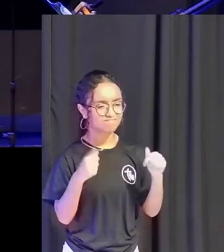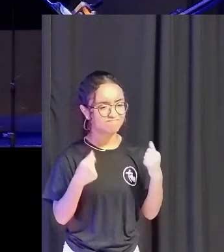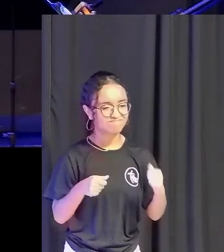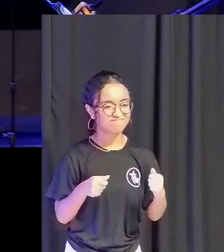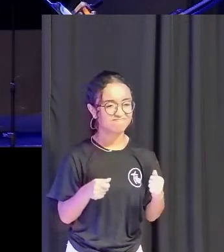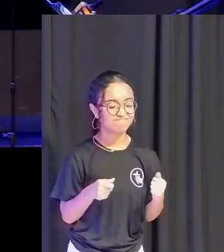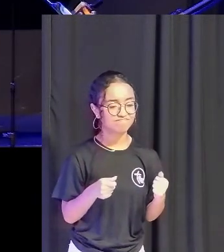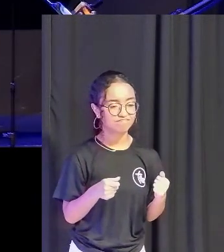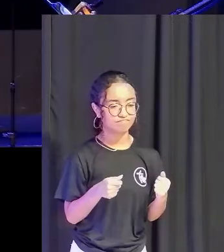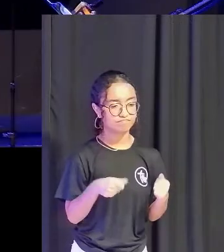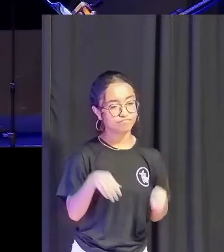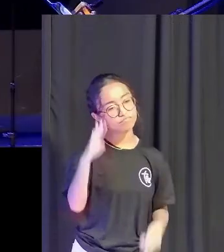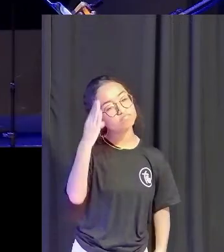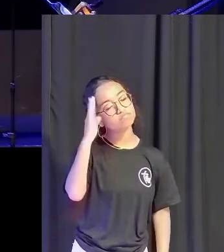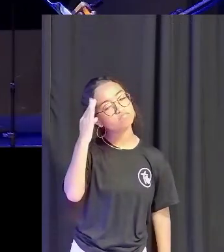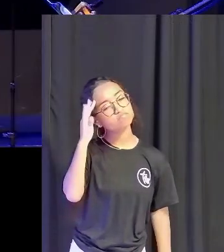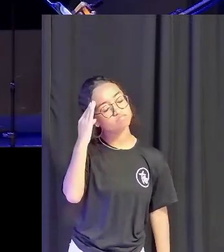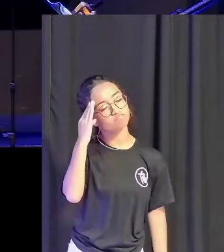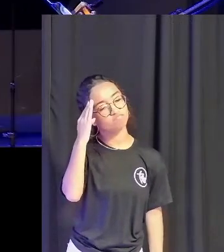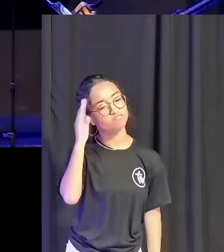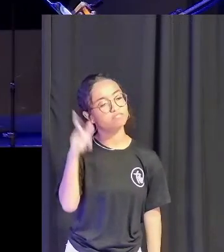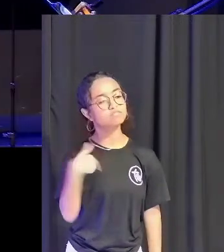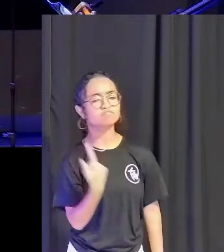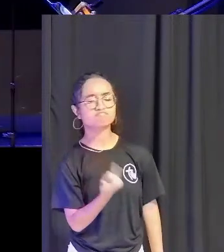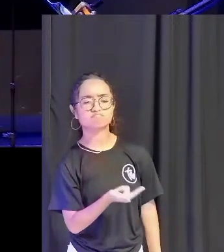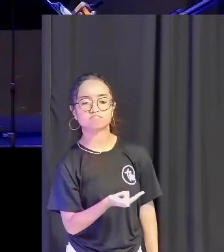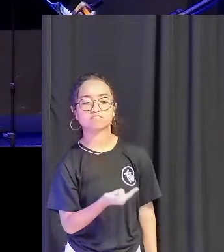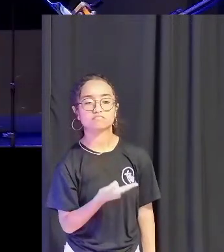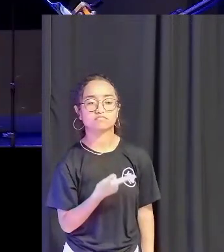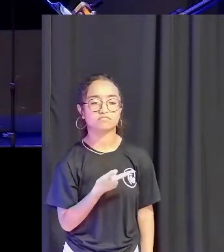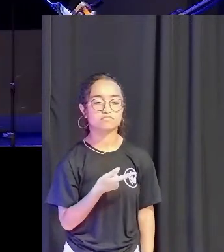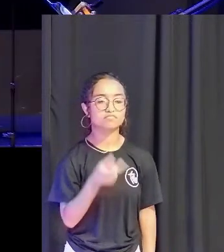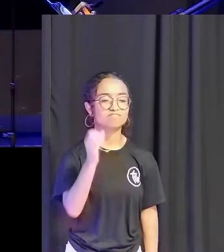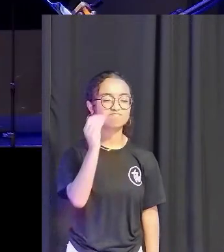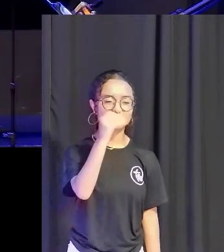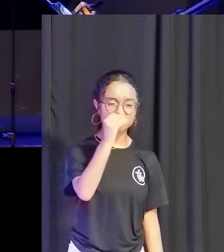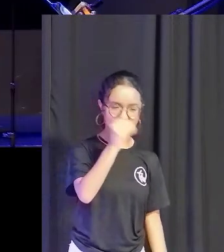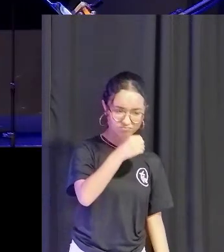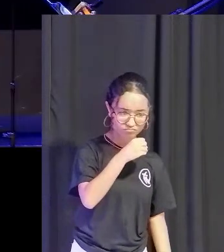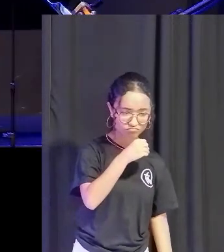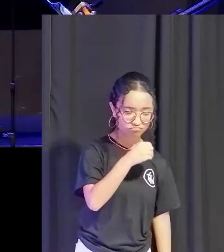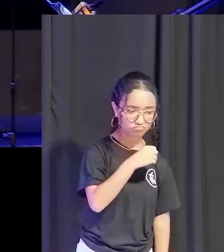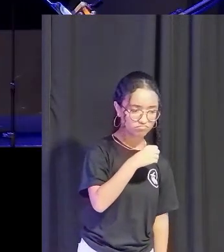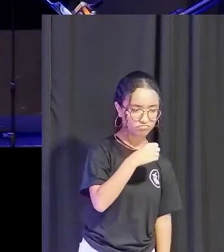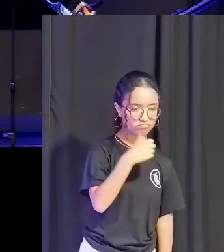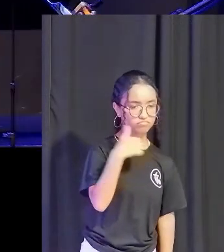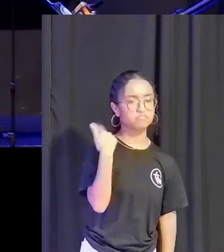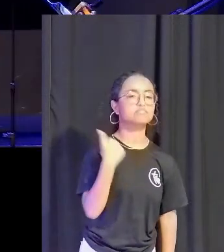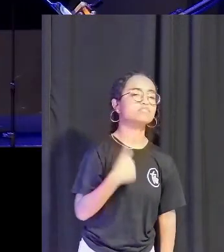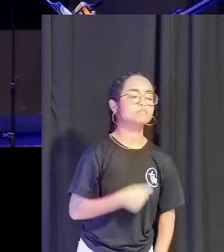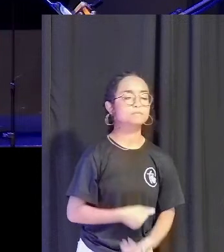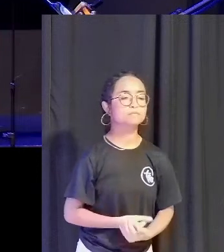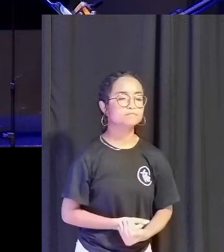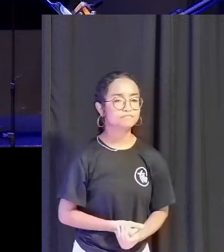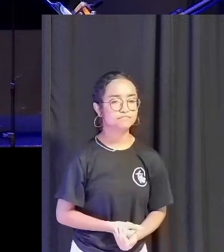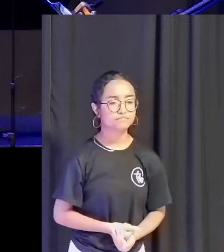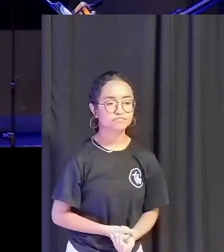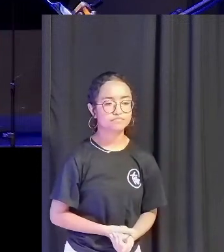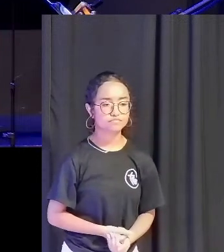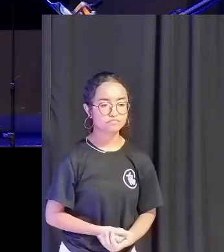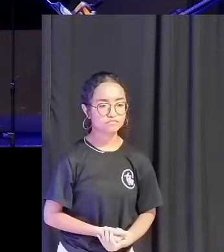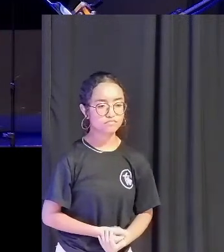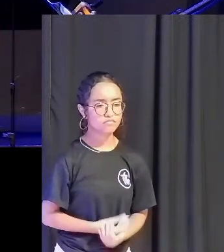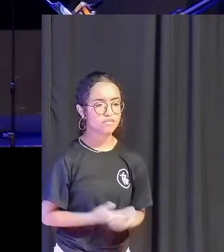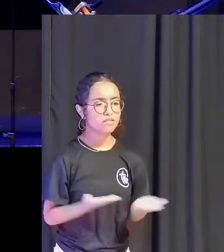fraquezas. Reconheça as áreas na tua vida que tu é débil a